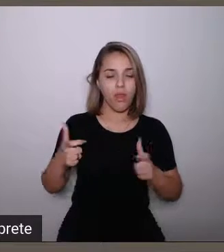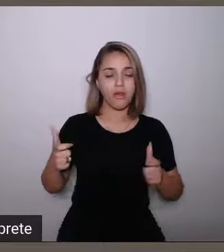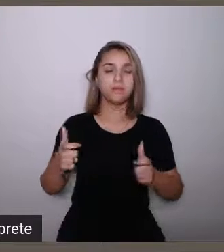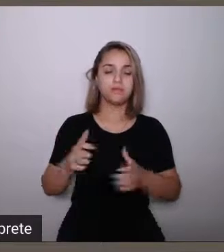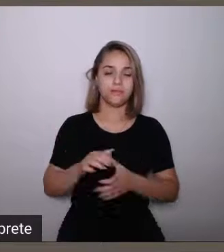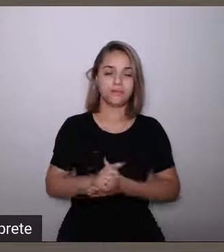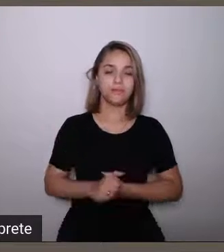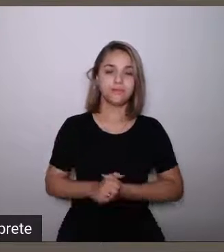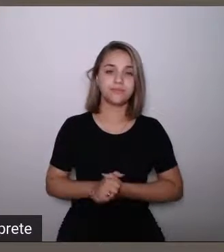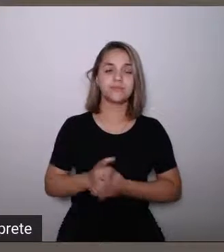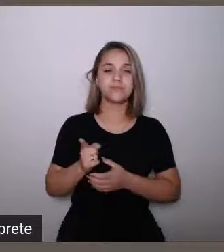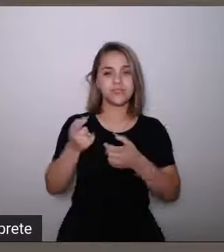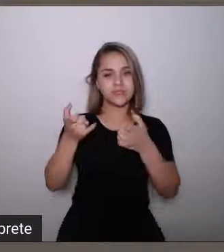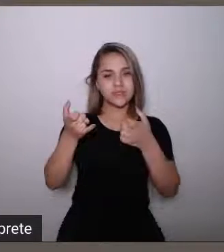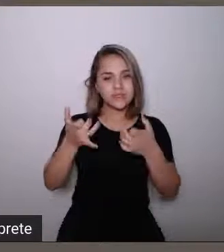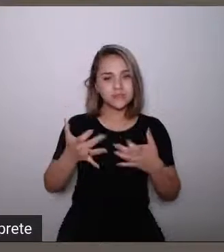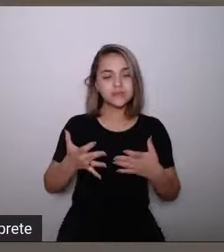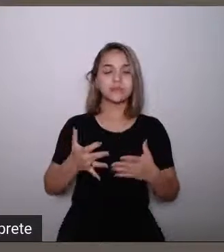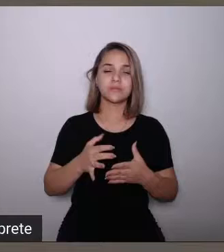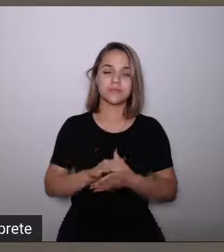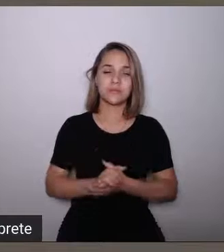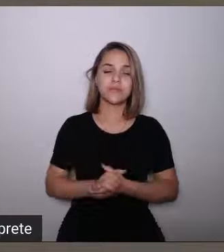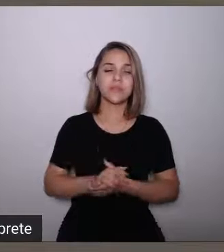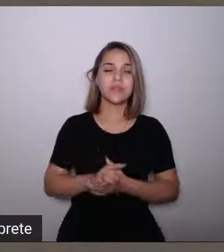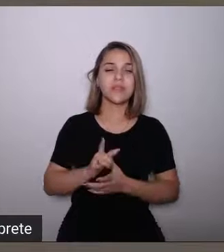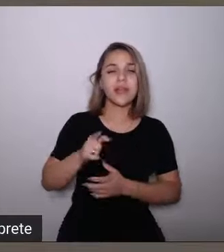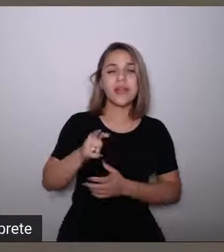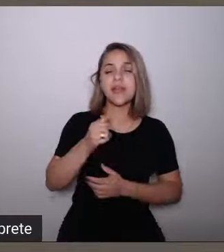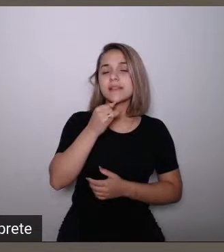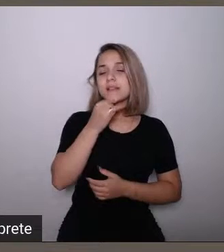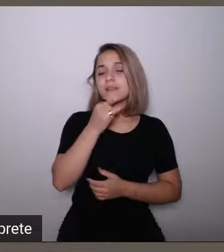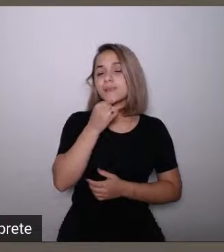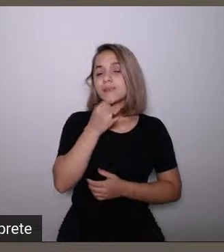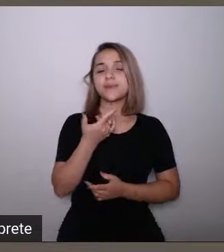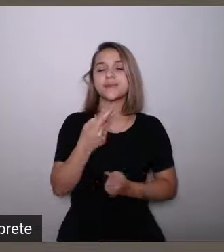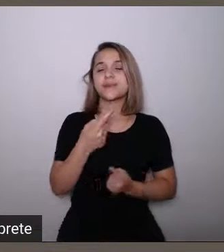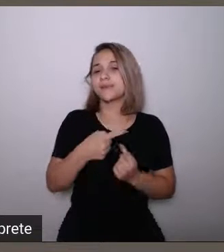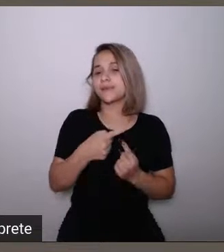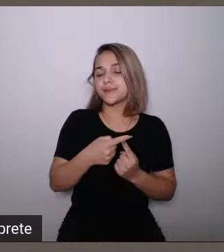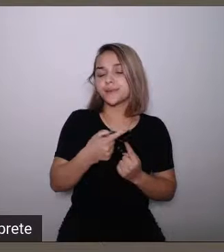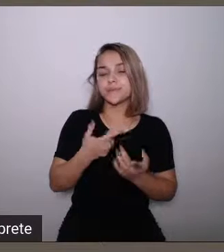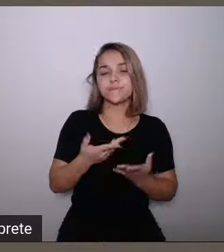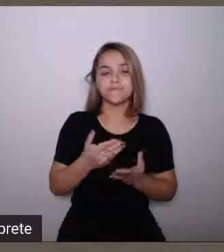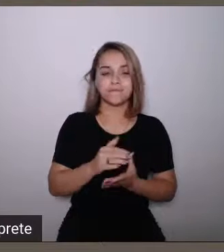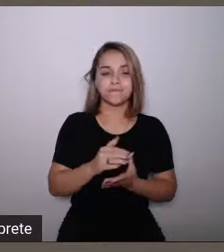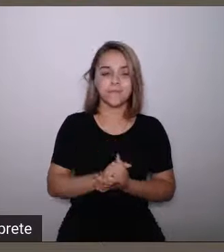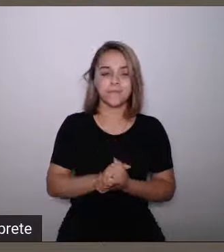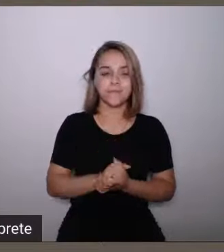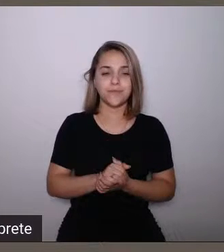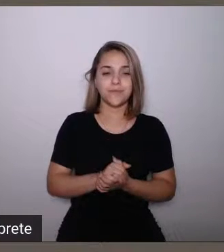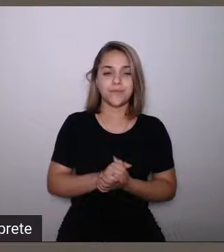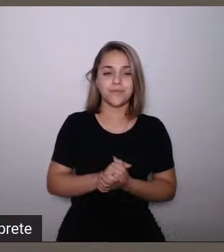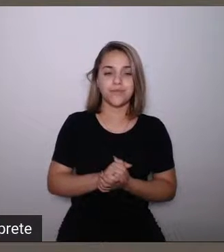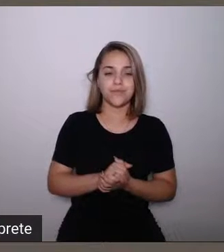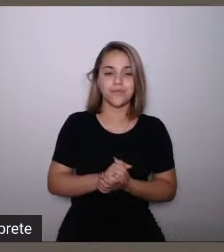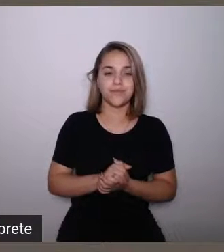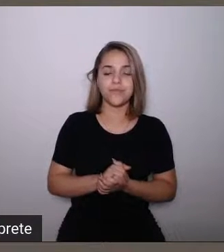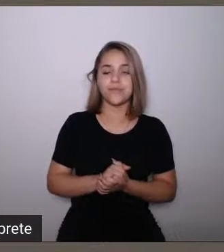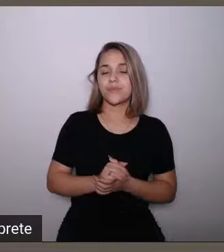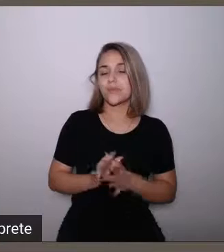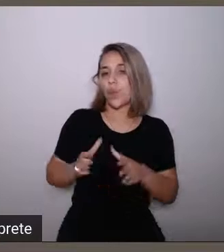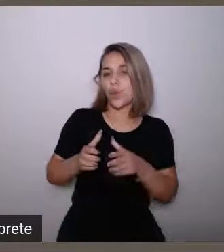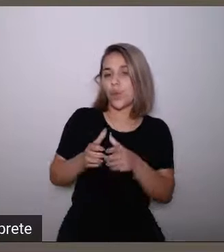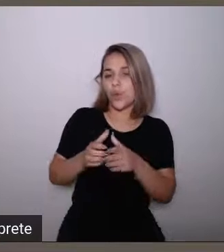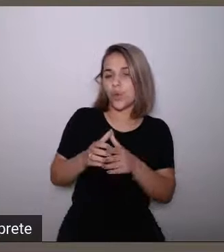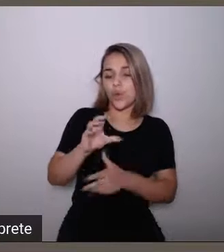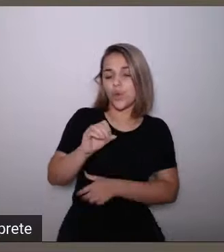você explicou que é uma espécie de corte que cinegrafistas faziam